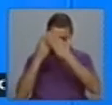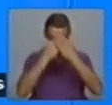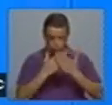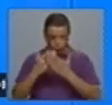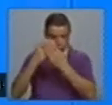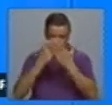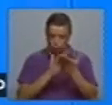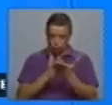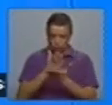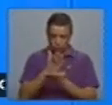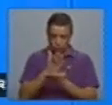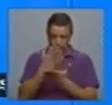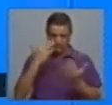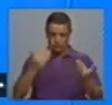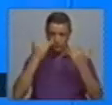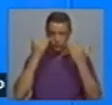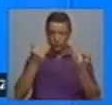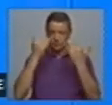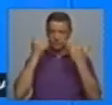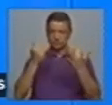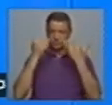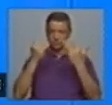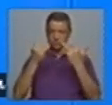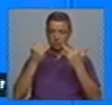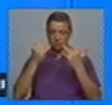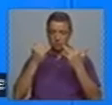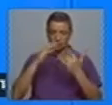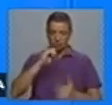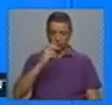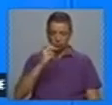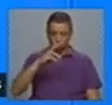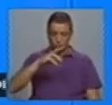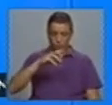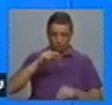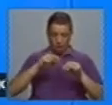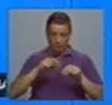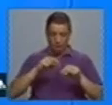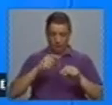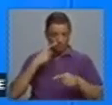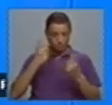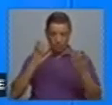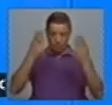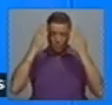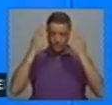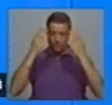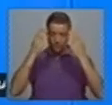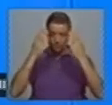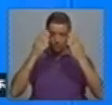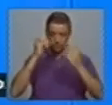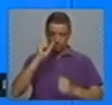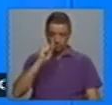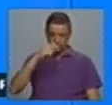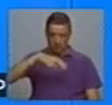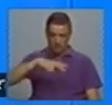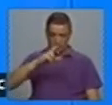que vão buscar os dados recolhidos pela sonda New Horizons e desta vez, olha, apetece até homenagear o GNR e dizer que